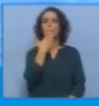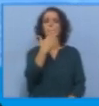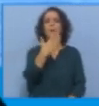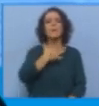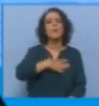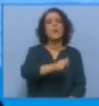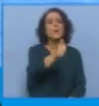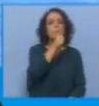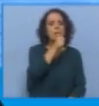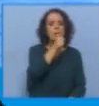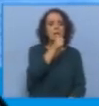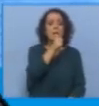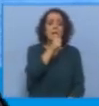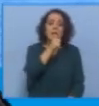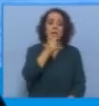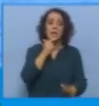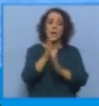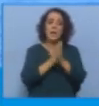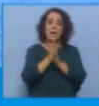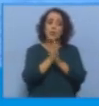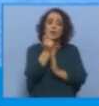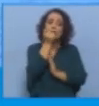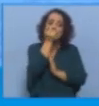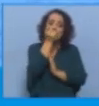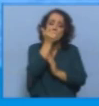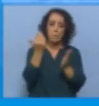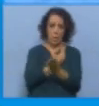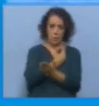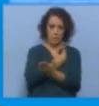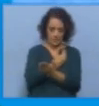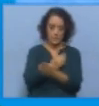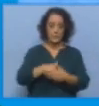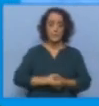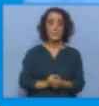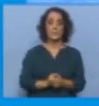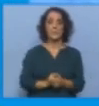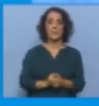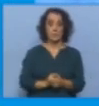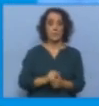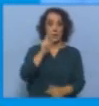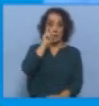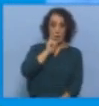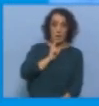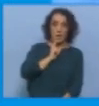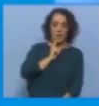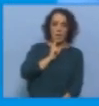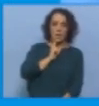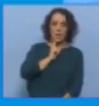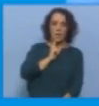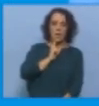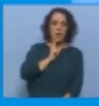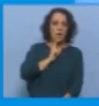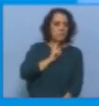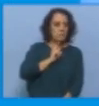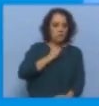e depois, bem, já agora, um pouco de pão. E ela renuncia a